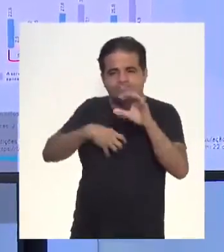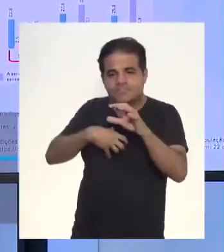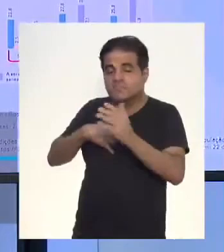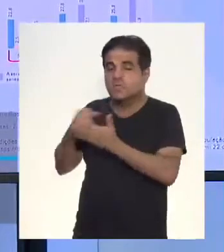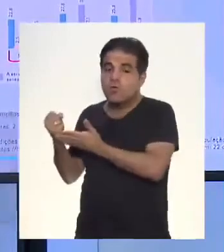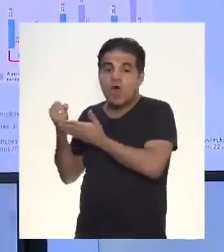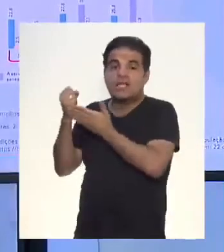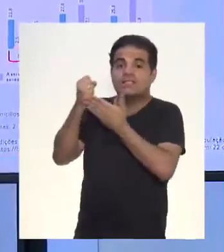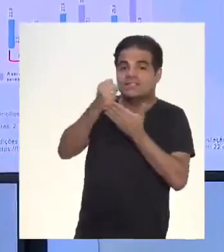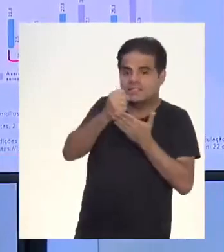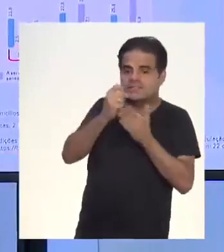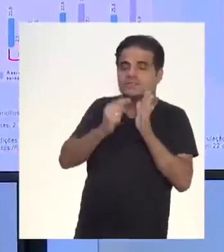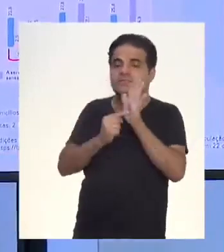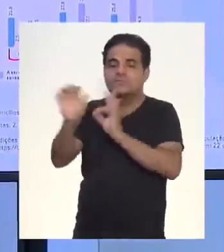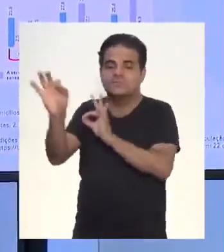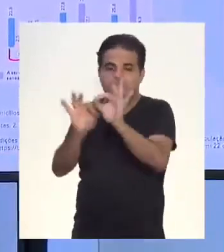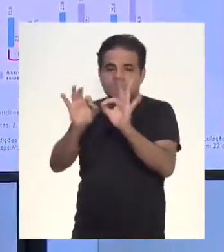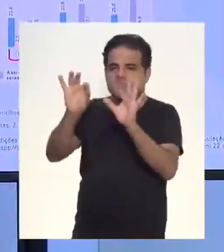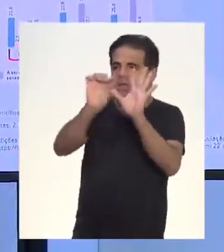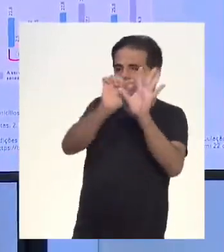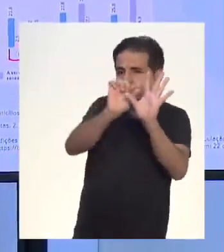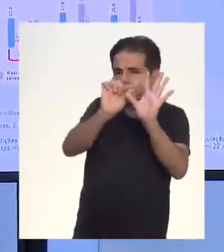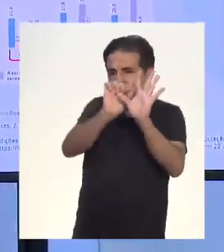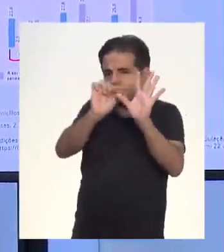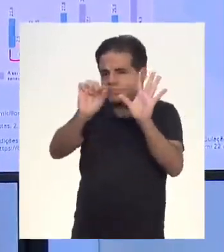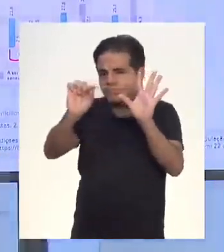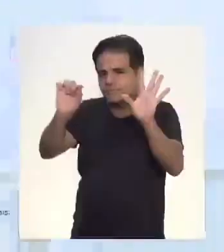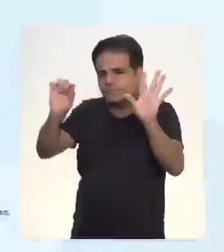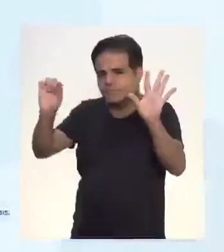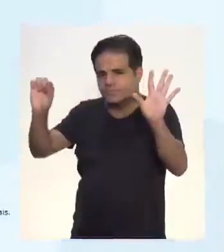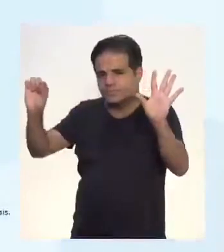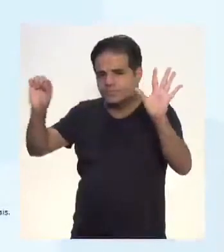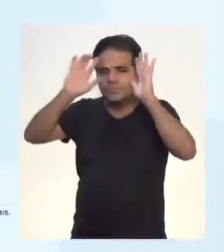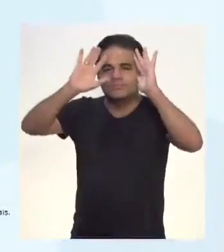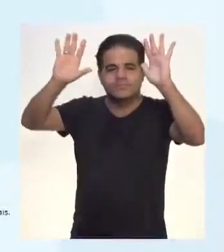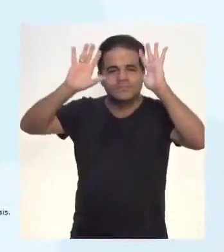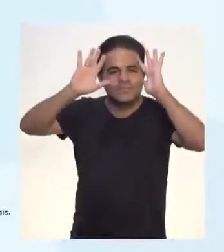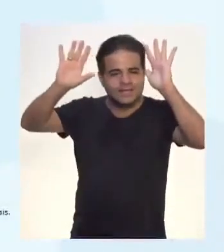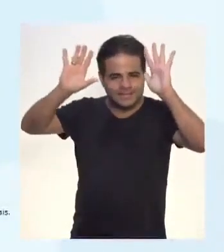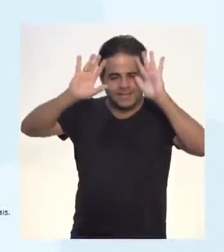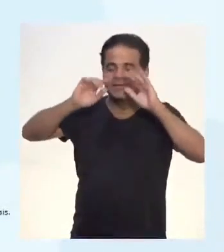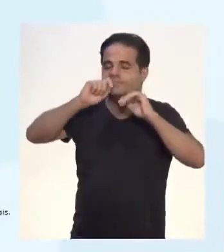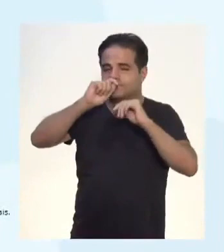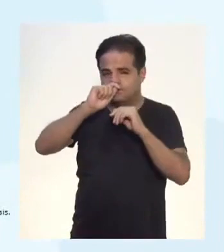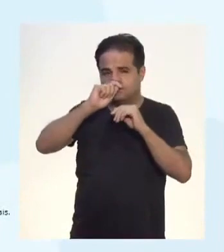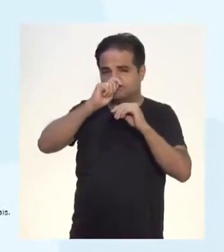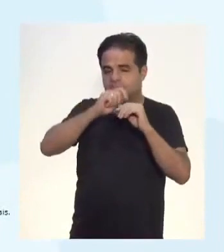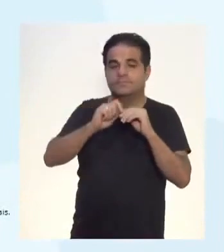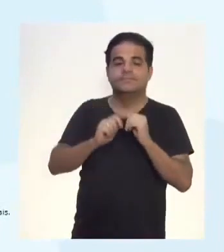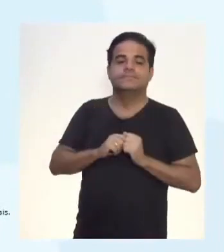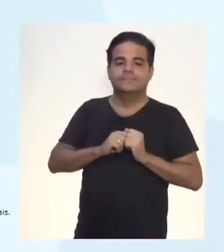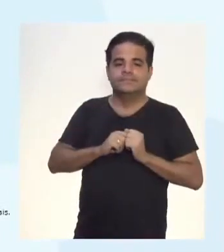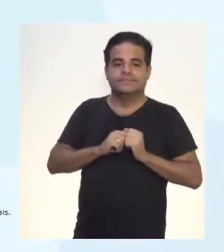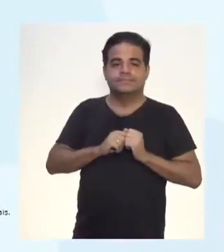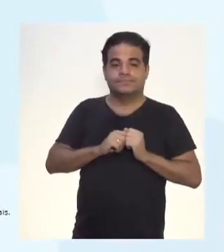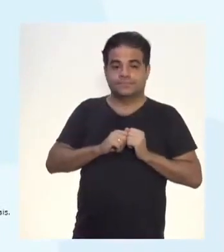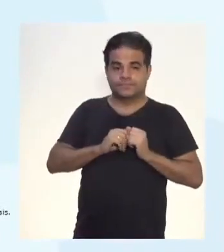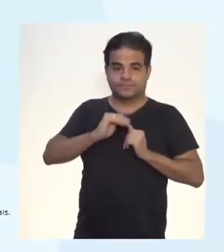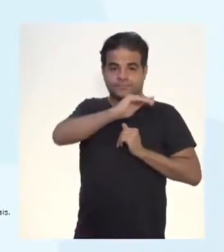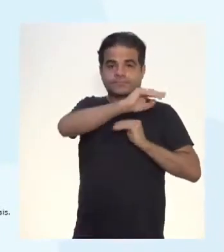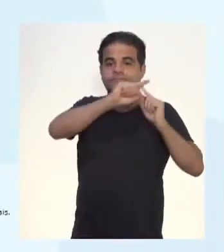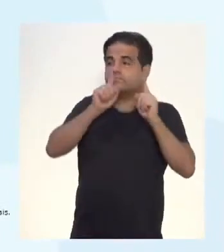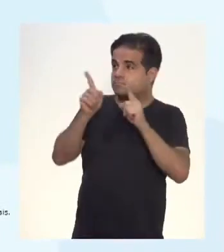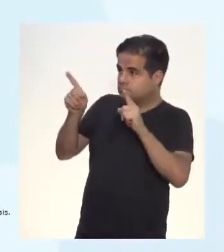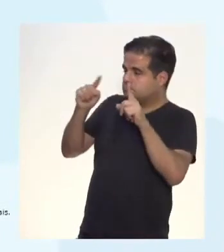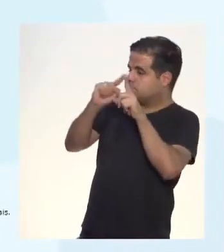traçar uma linha, tá? E a gente finge que essa linha é reta, né? Imaginação é tudo nesse Brasil. Essa daqui são os